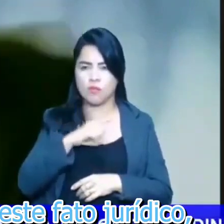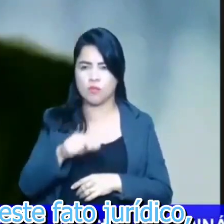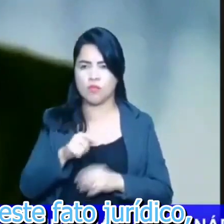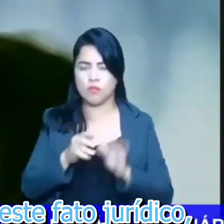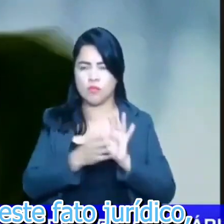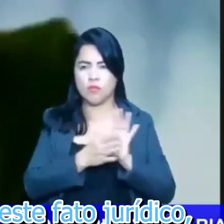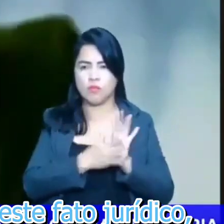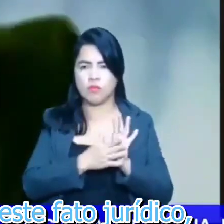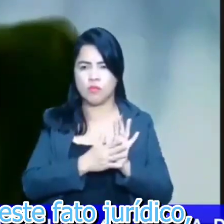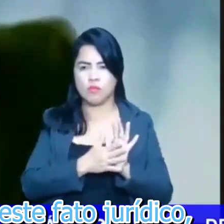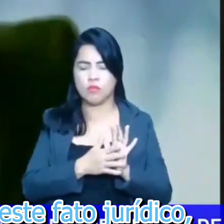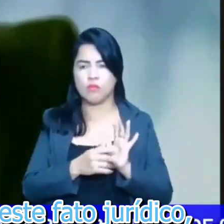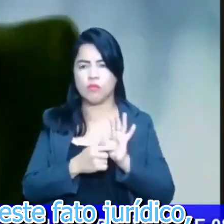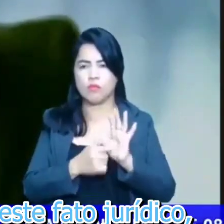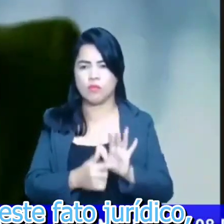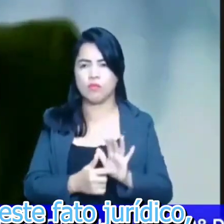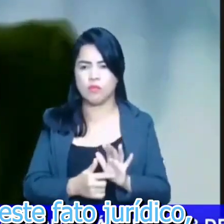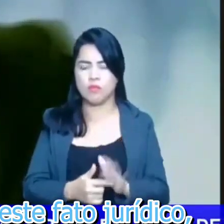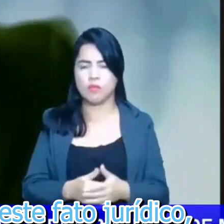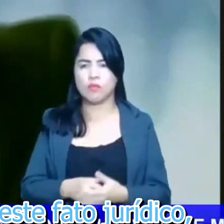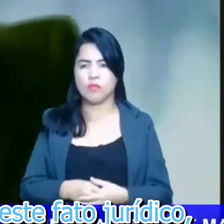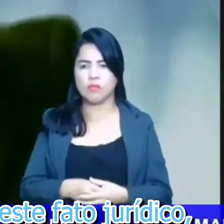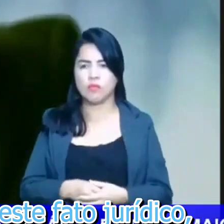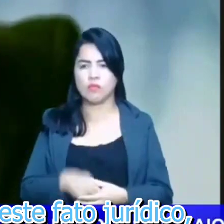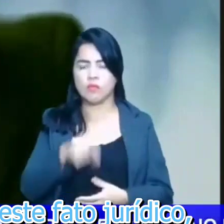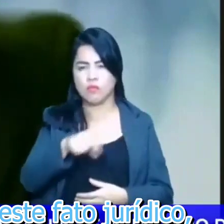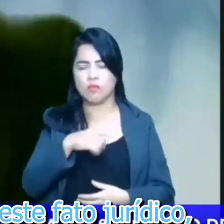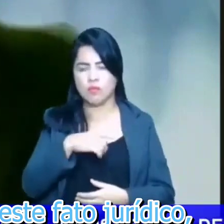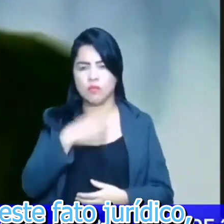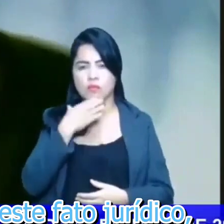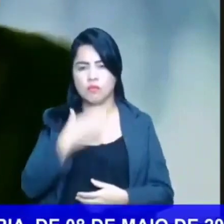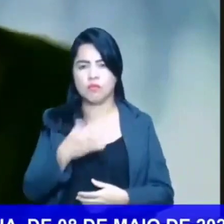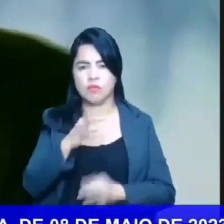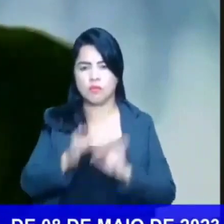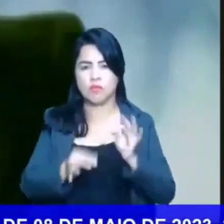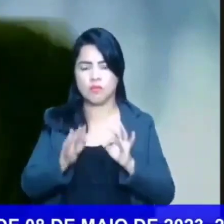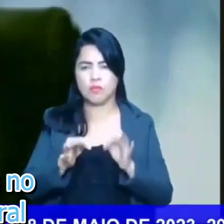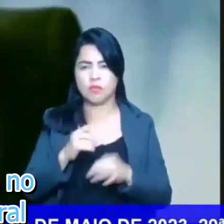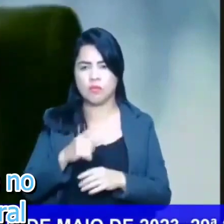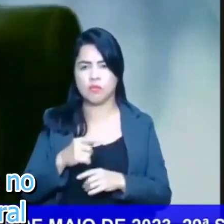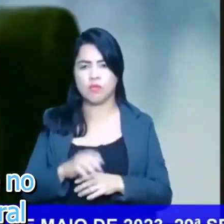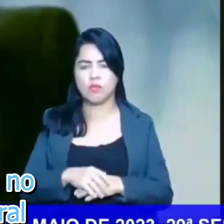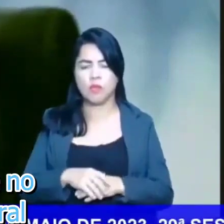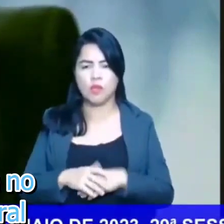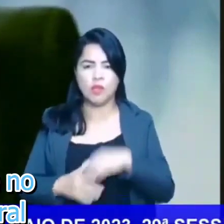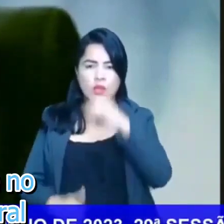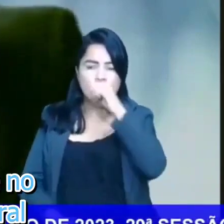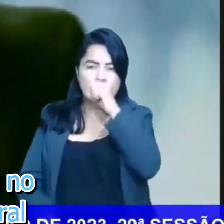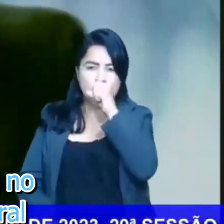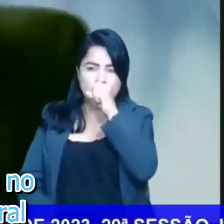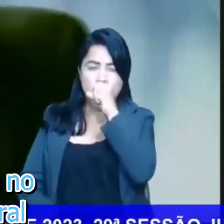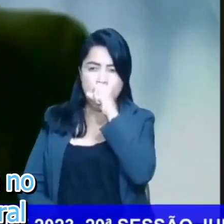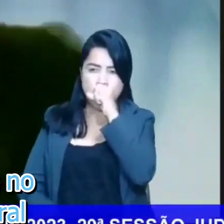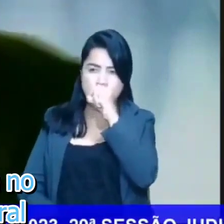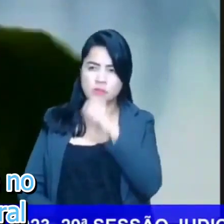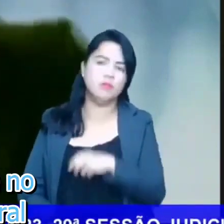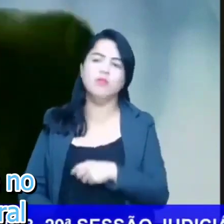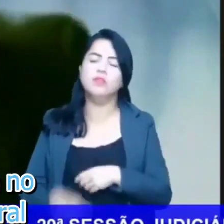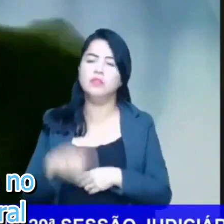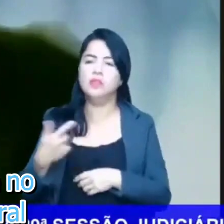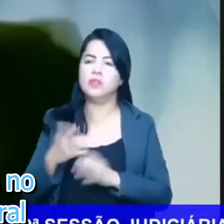de veracidade é que deve se dar a este fato jurídico, se destina, quando muito, ao